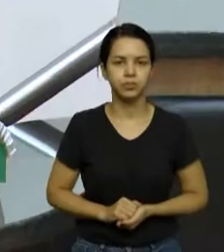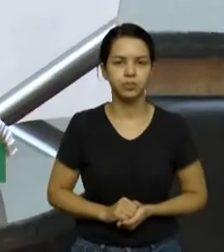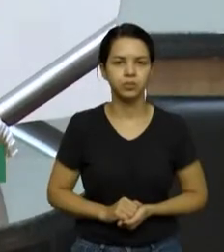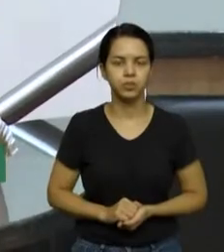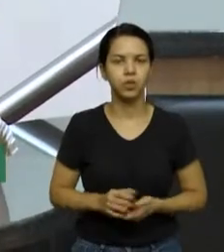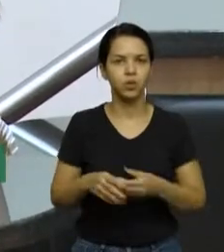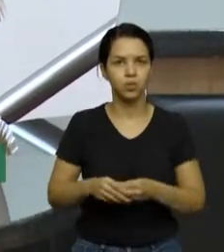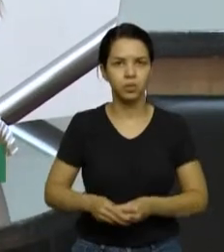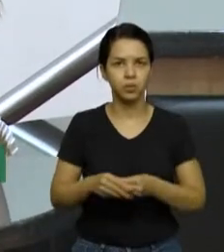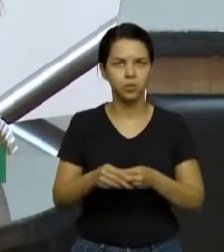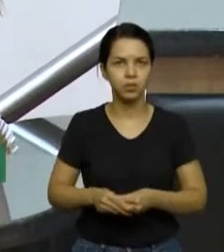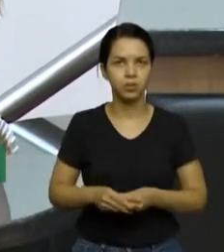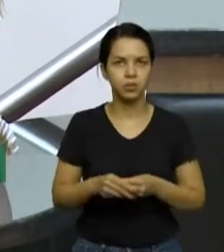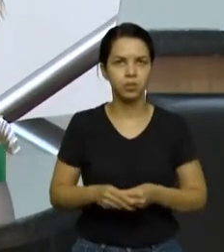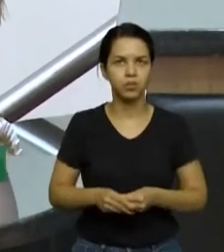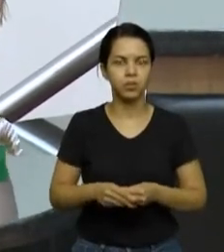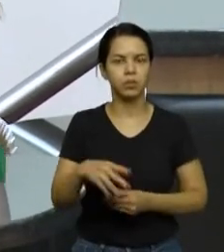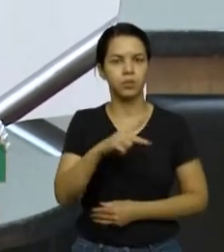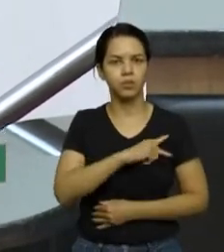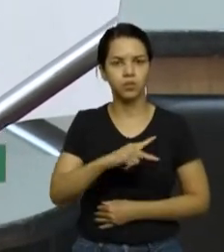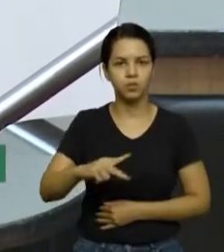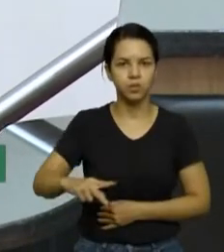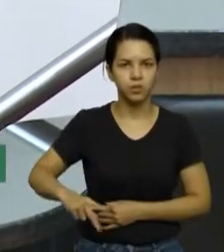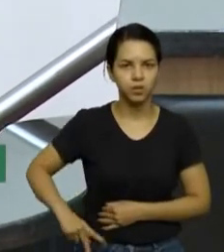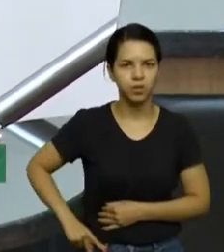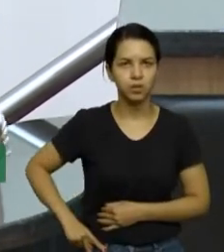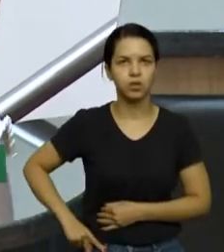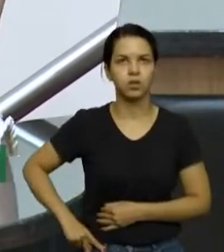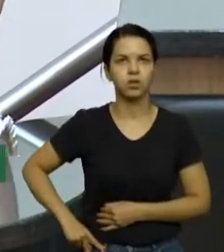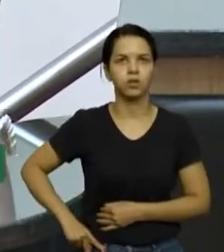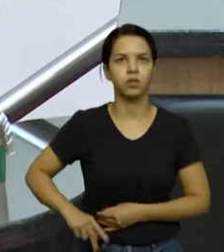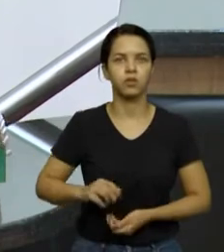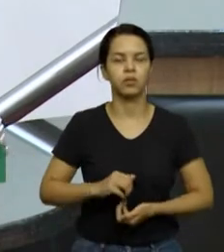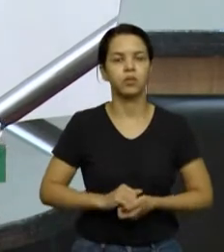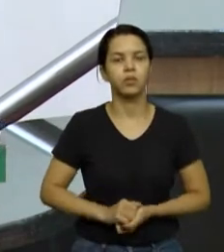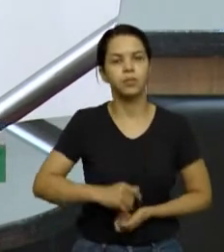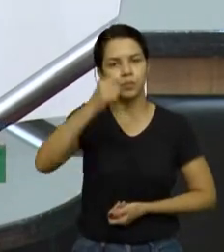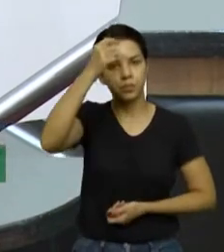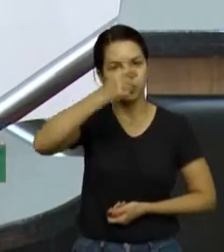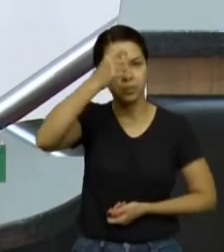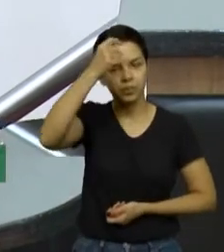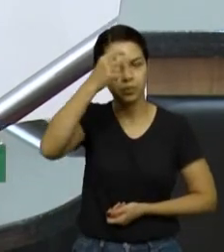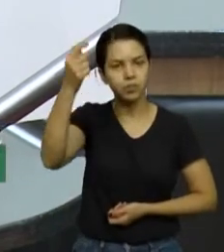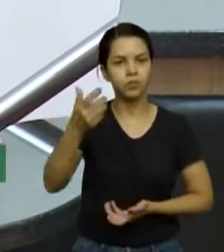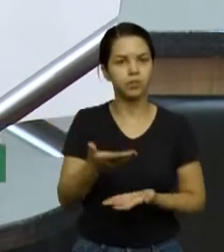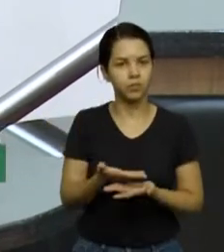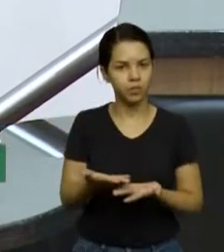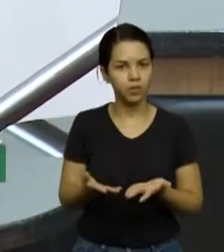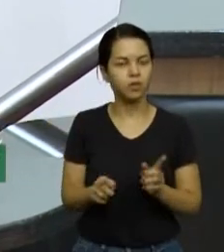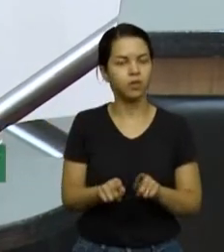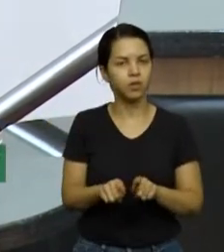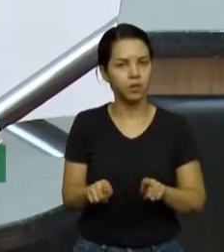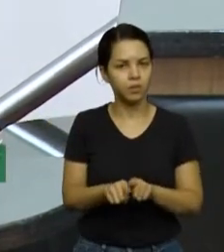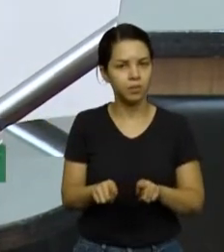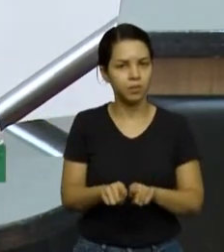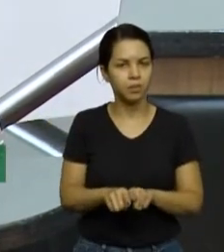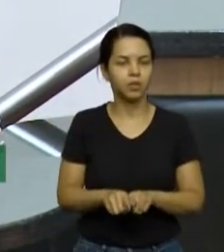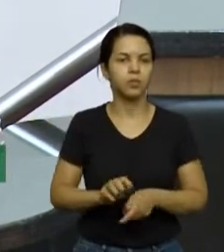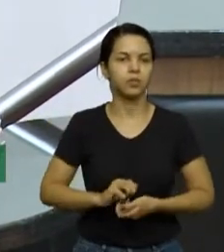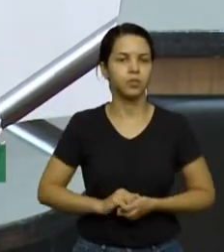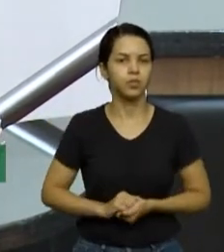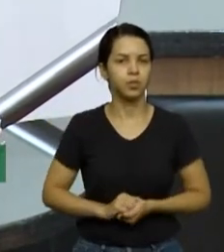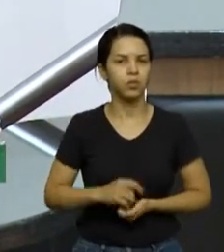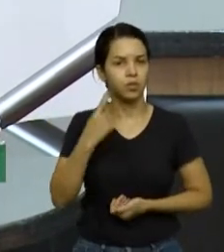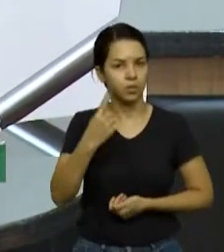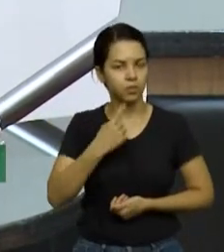Cumprimento aqui o presidente Maurício Skudilac. Em nome dele, os demais